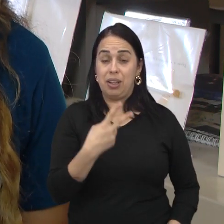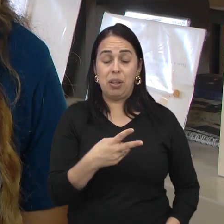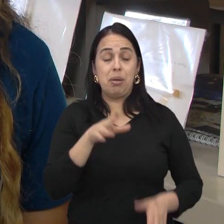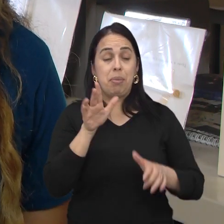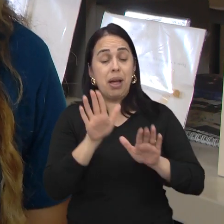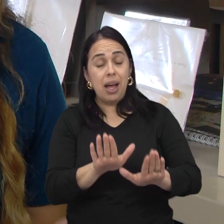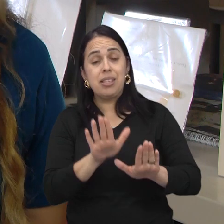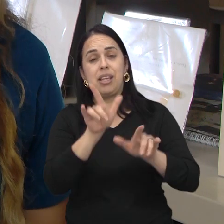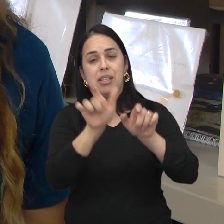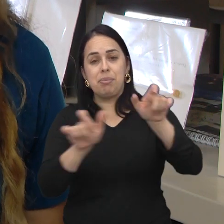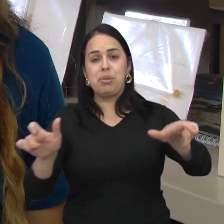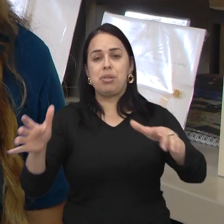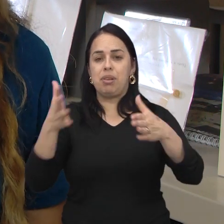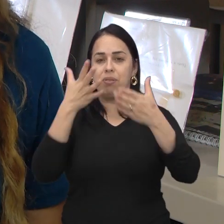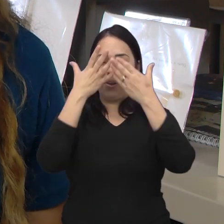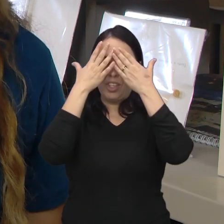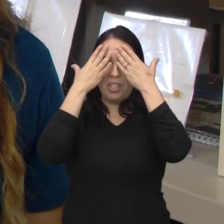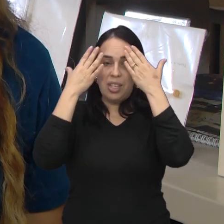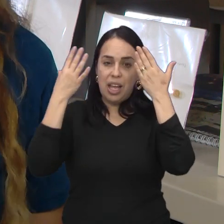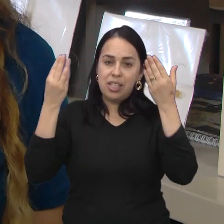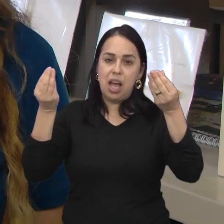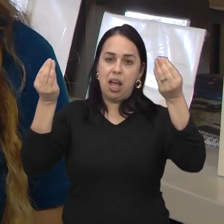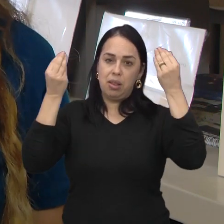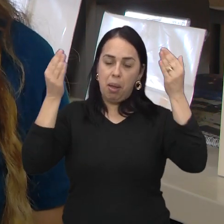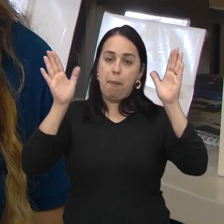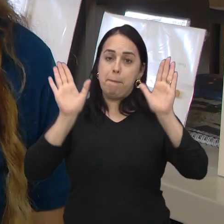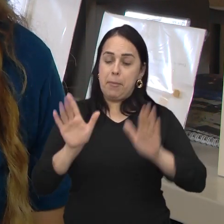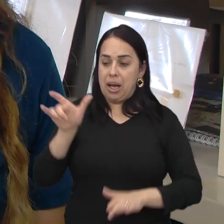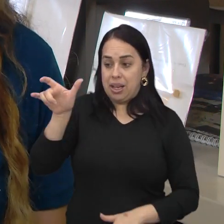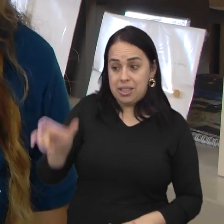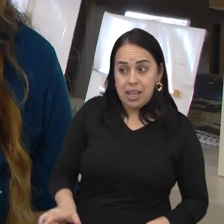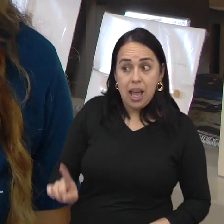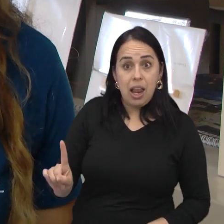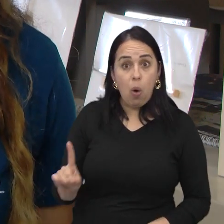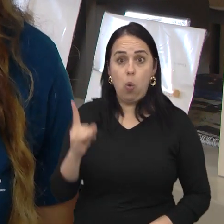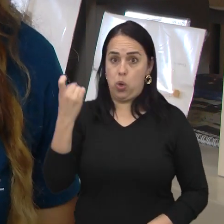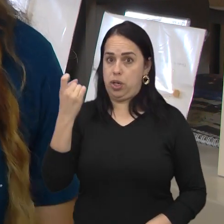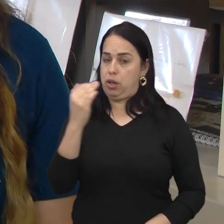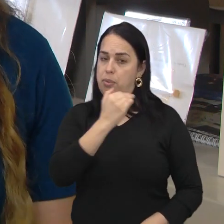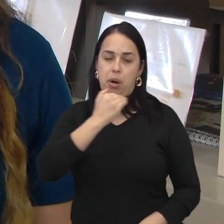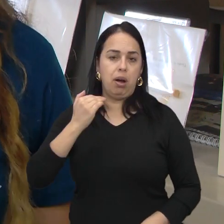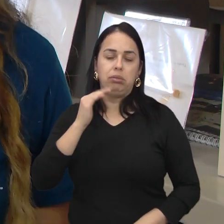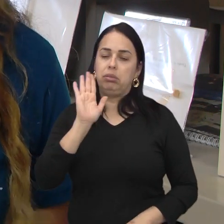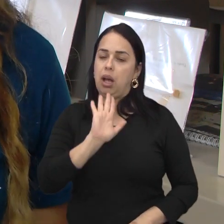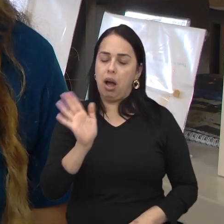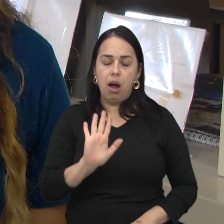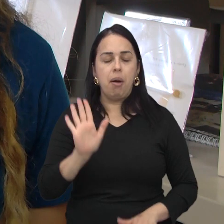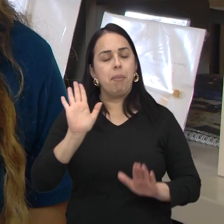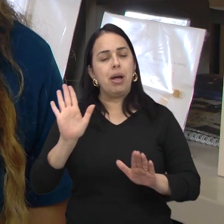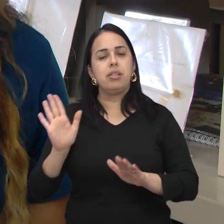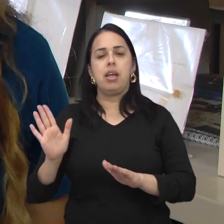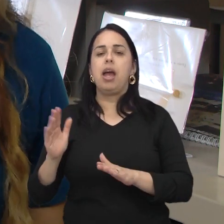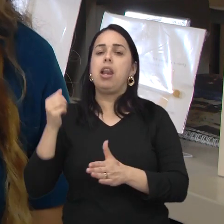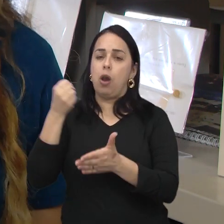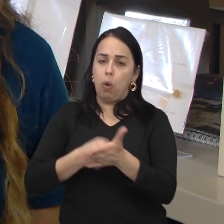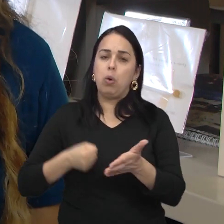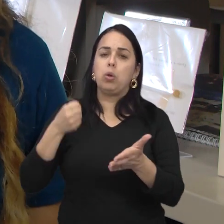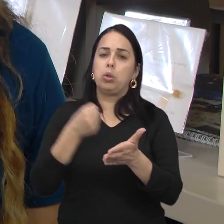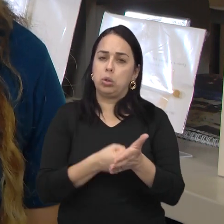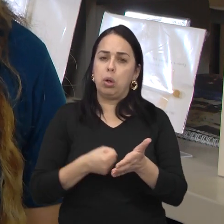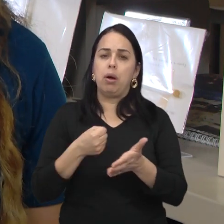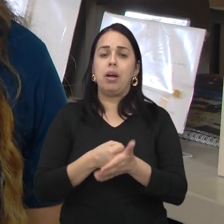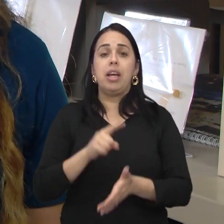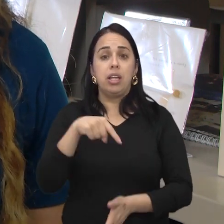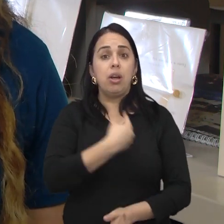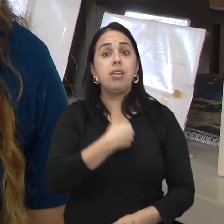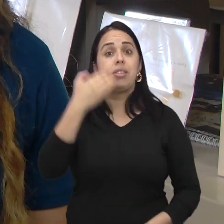memória da população, e que é muito importante, sim, apesar, como nós falamos, ele não ter sido o único, ele ter sido parte de um contexto maior, é importante